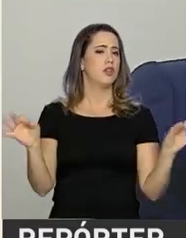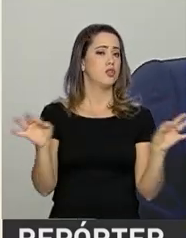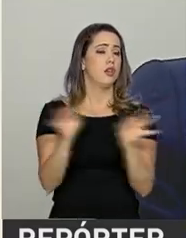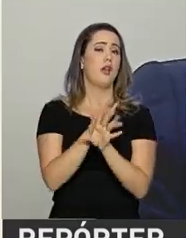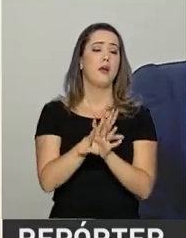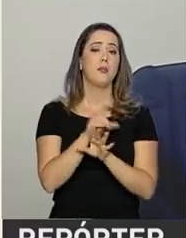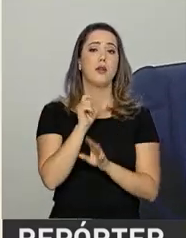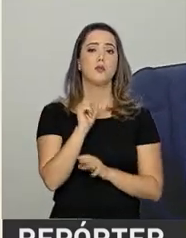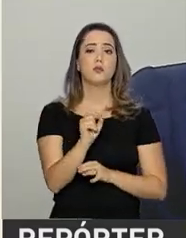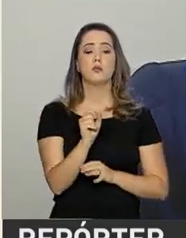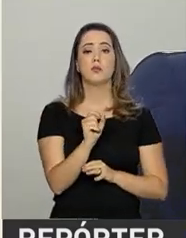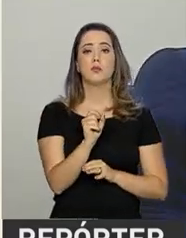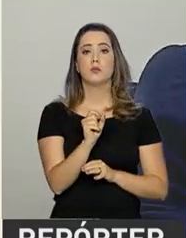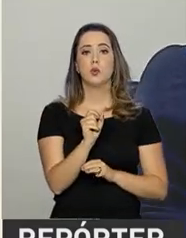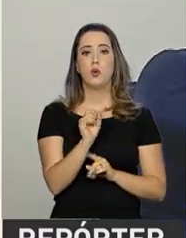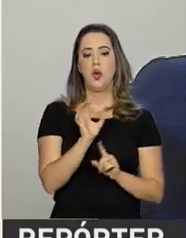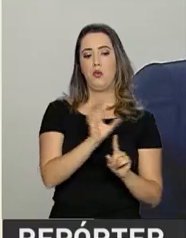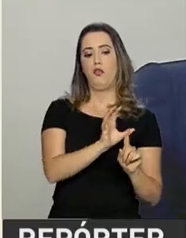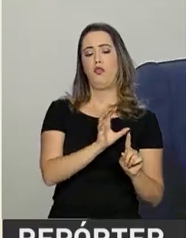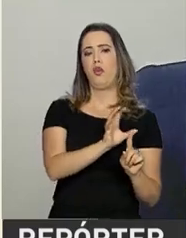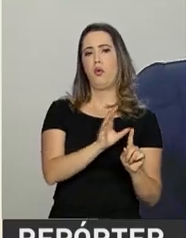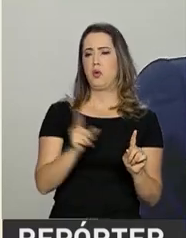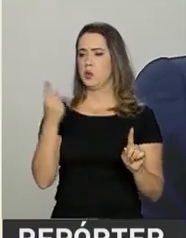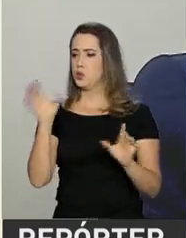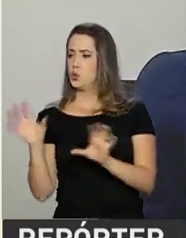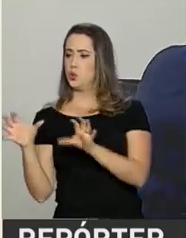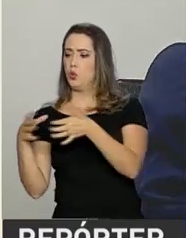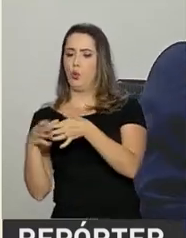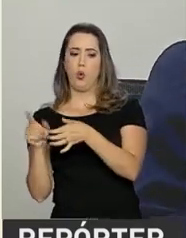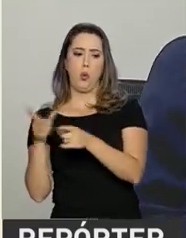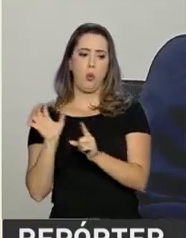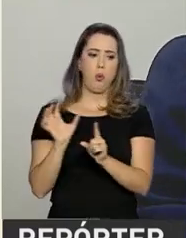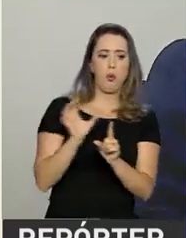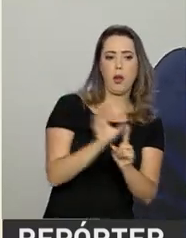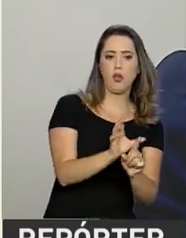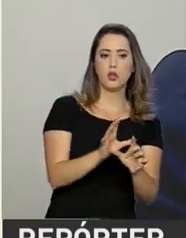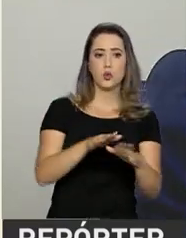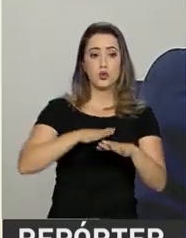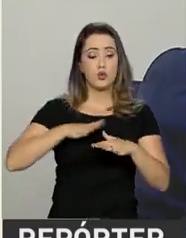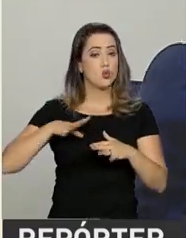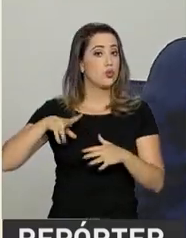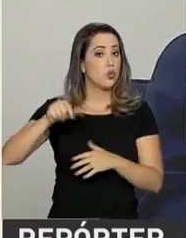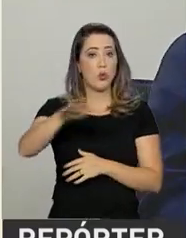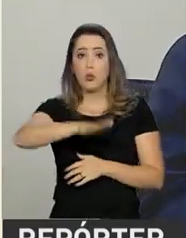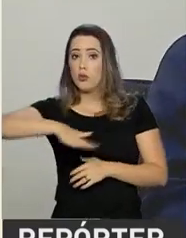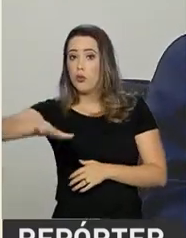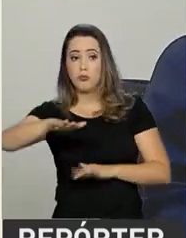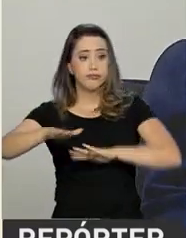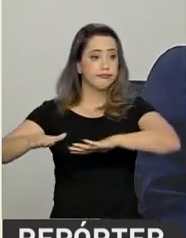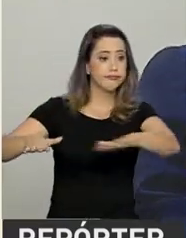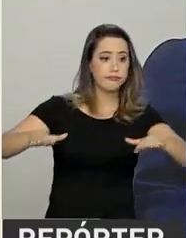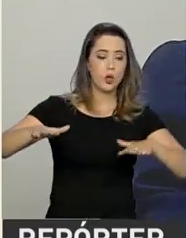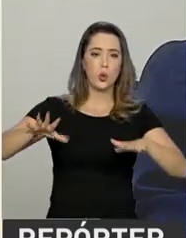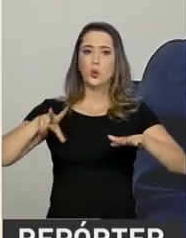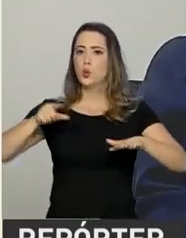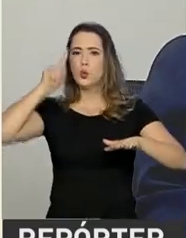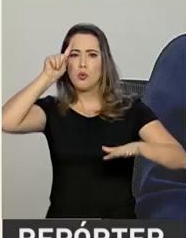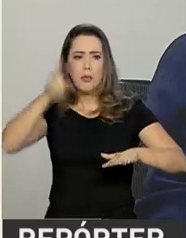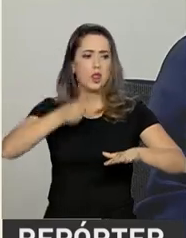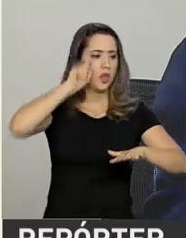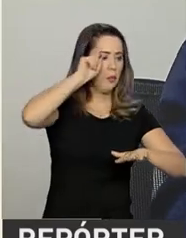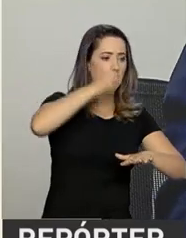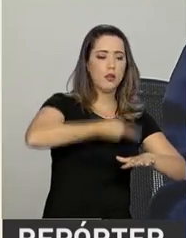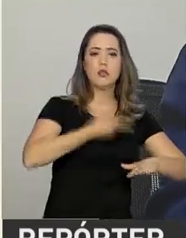ela a influência de determinados grupos que de tião áreas e essas áreas é teoricamente